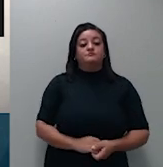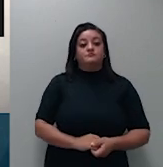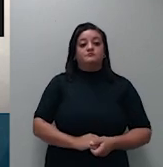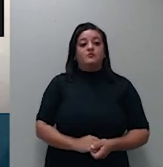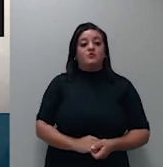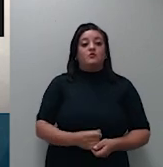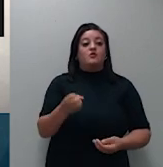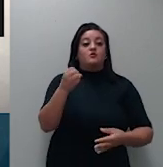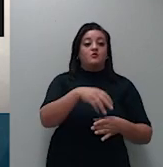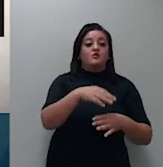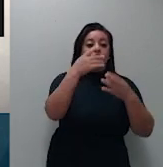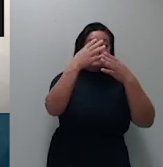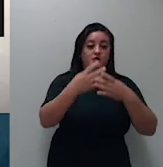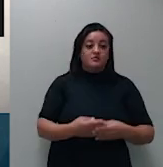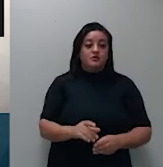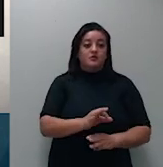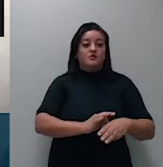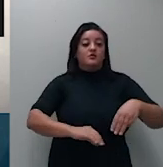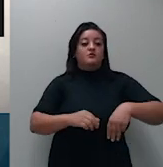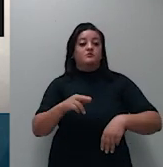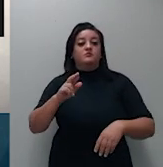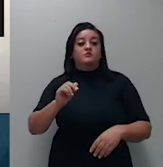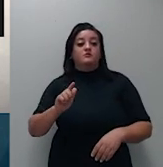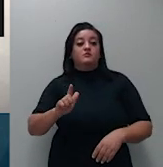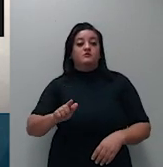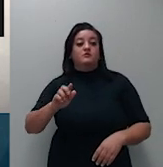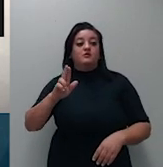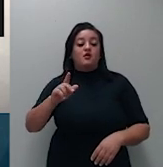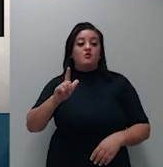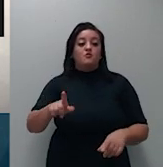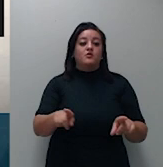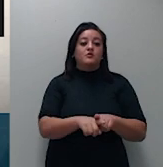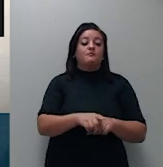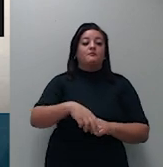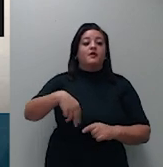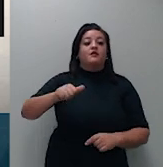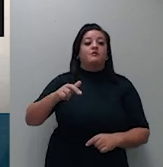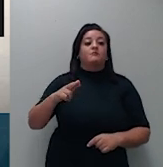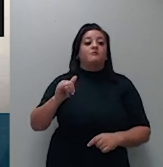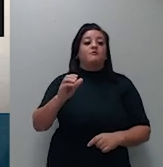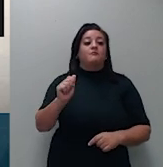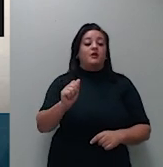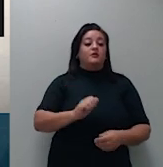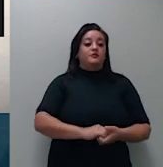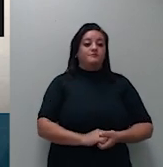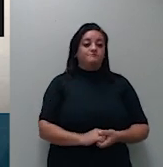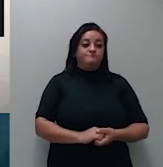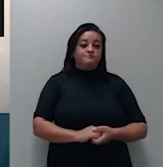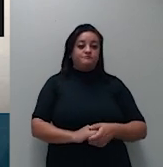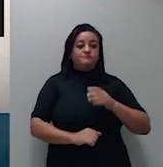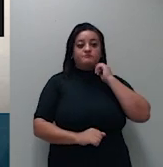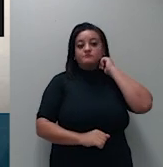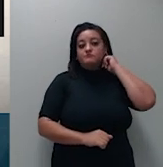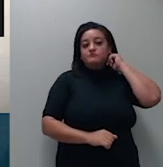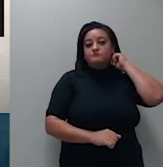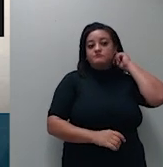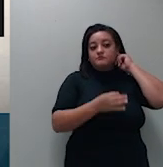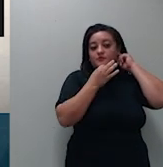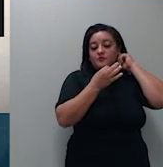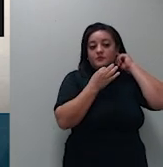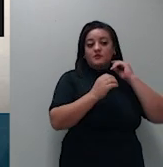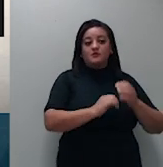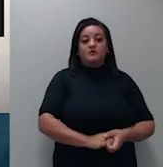do Ministro Raul e da ministra Maria Isabel gallotti sugiro tanto a